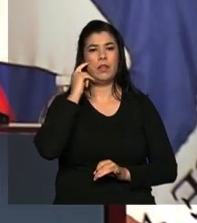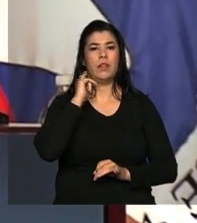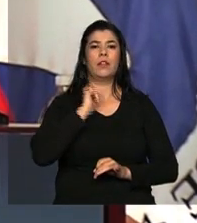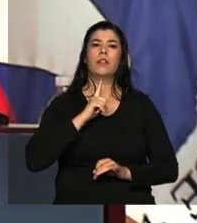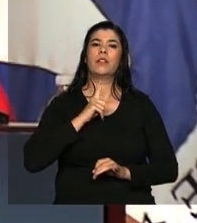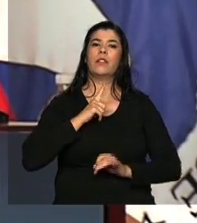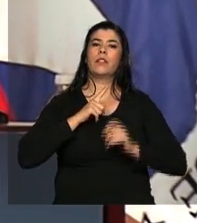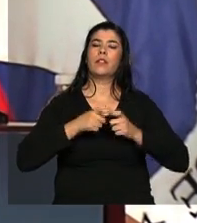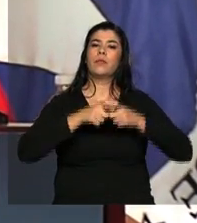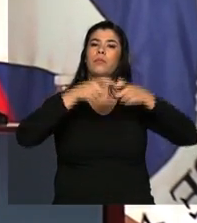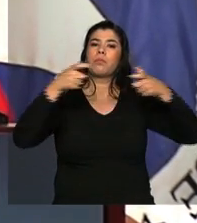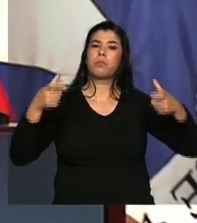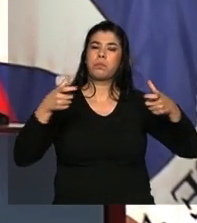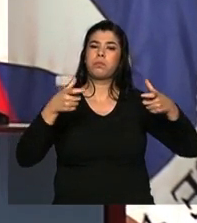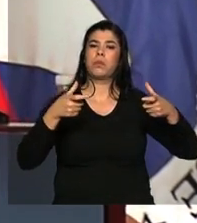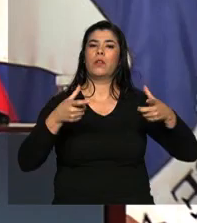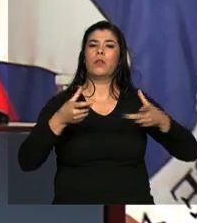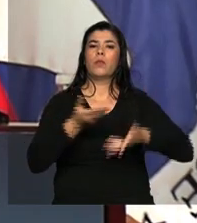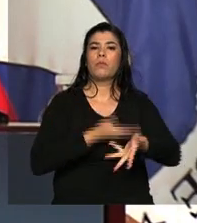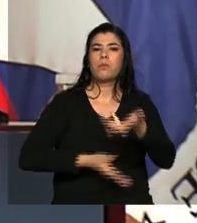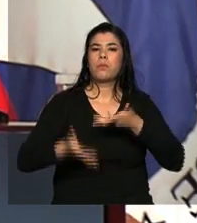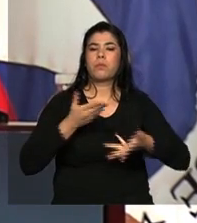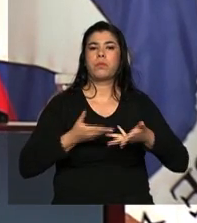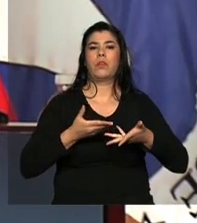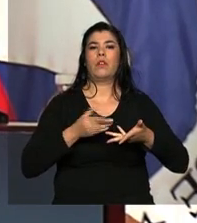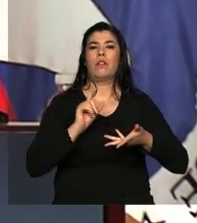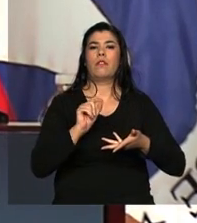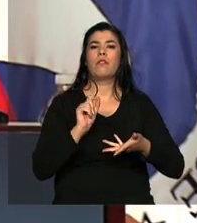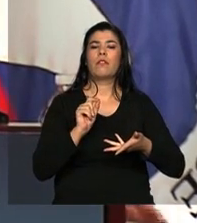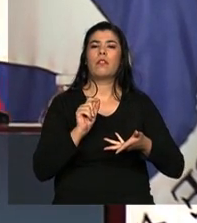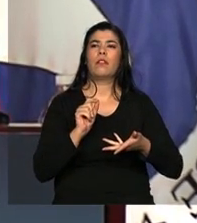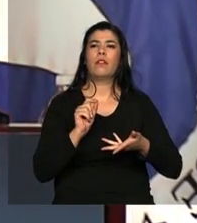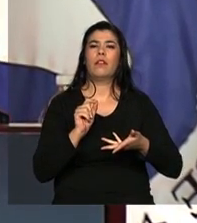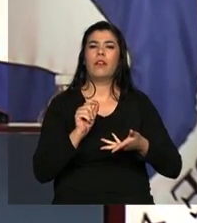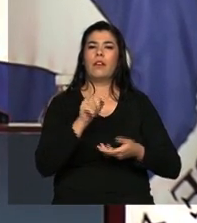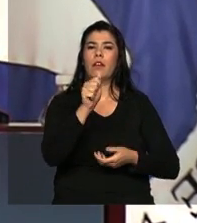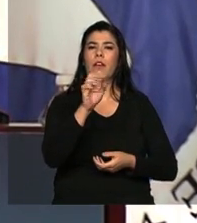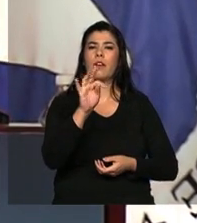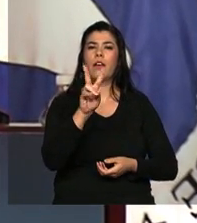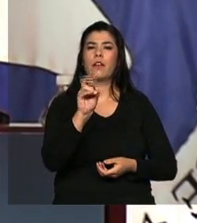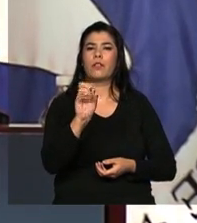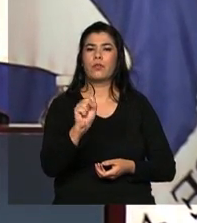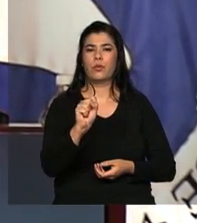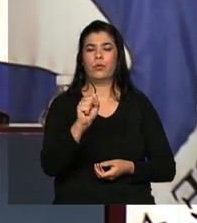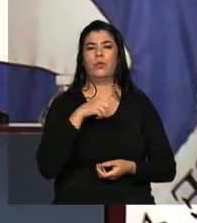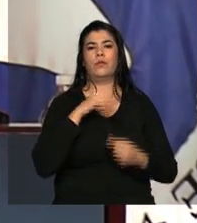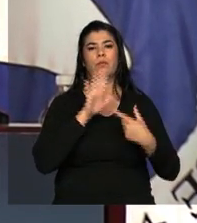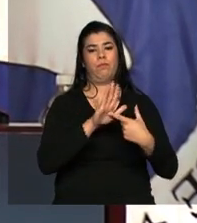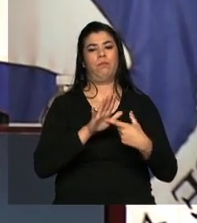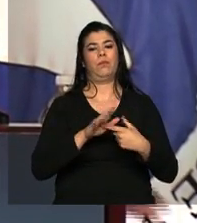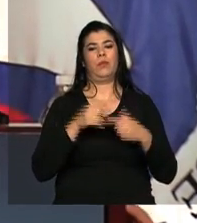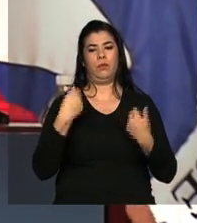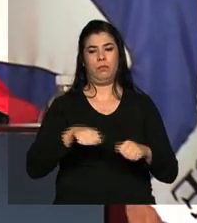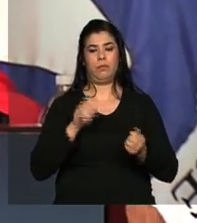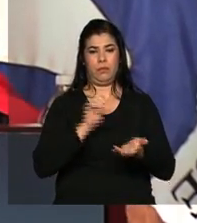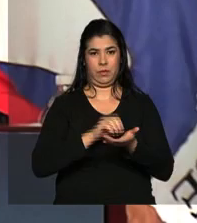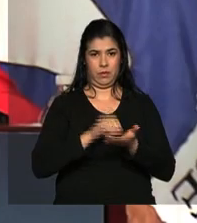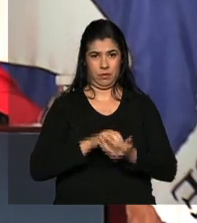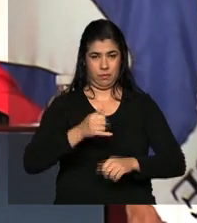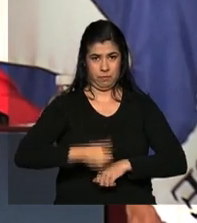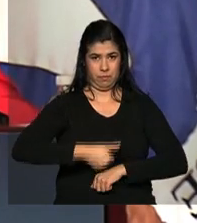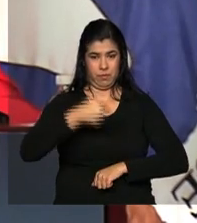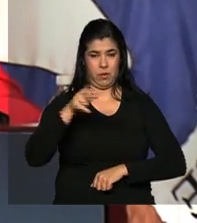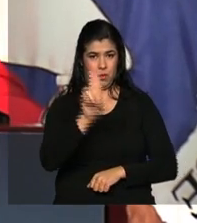de ativos já bem estabelecidos, para os quais se identificou uma demanda clara, que vai garantir